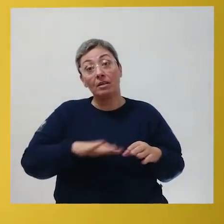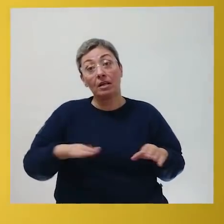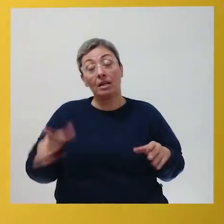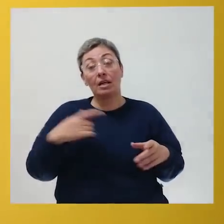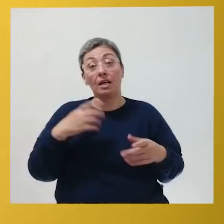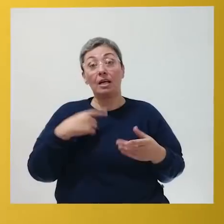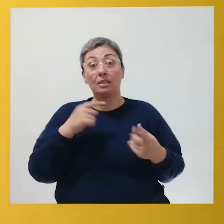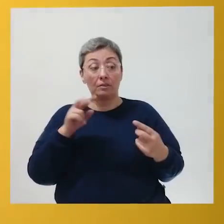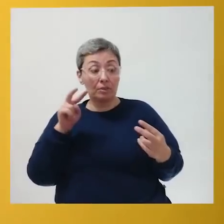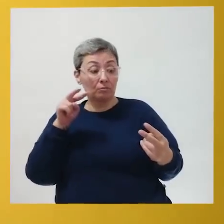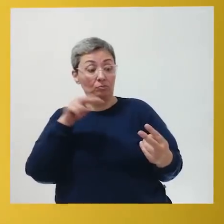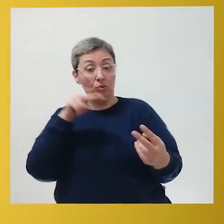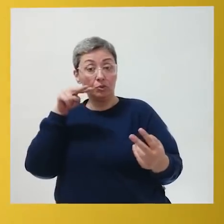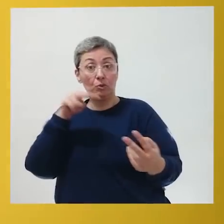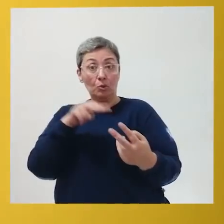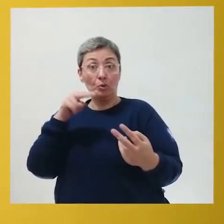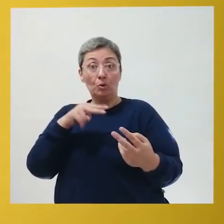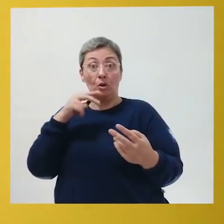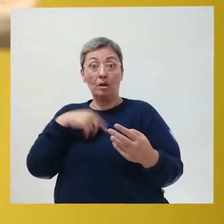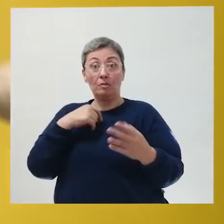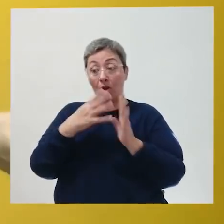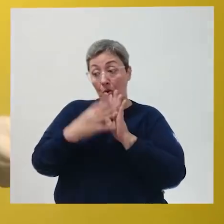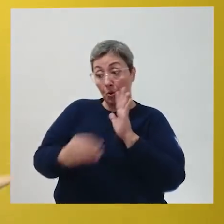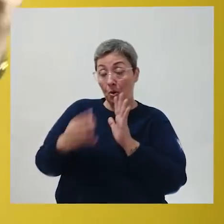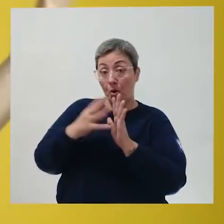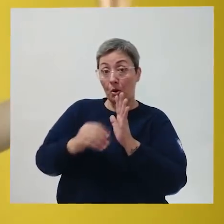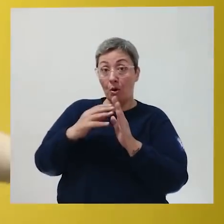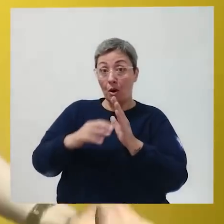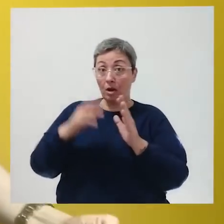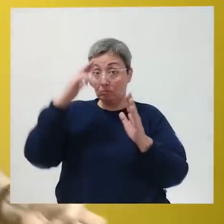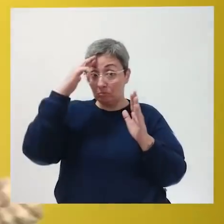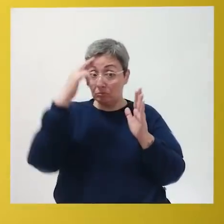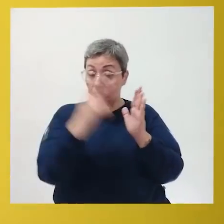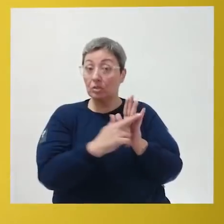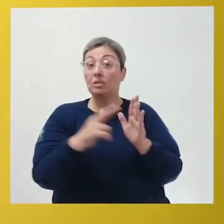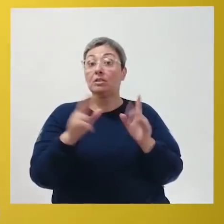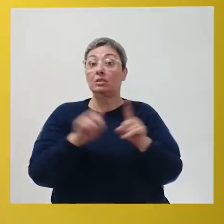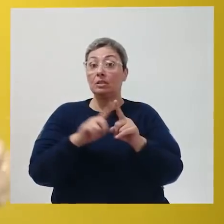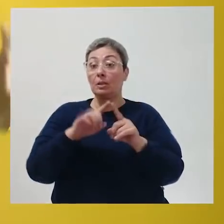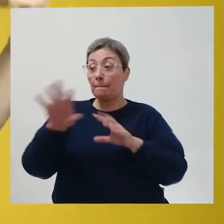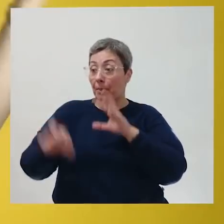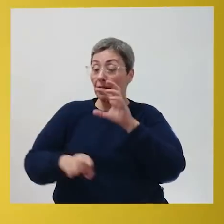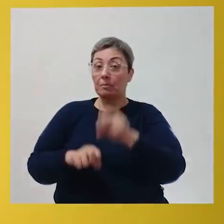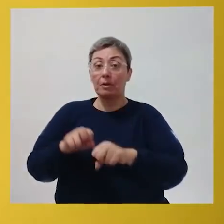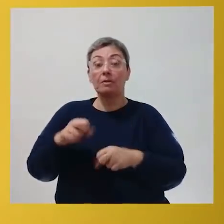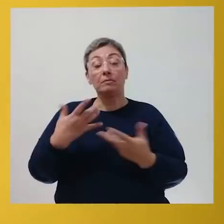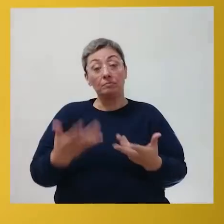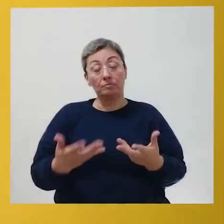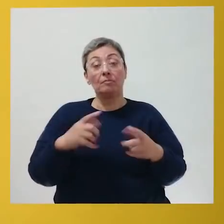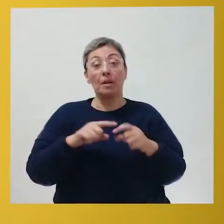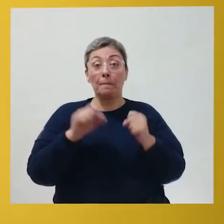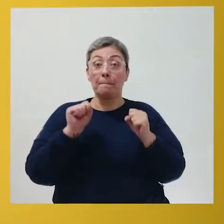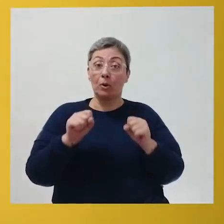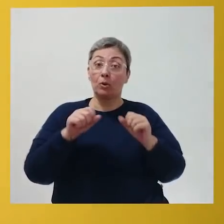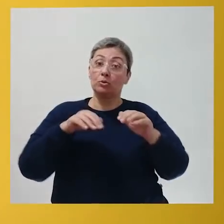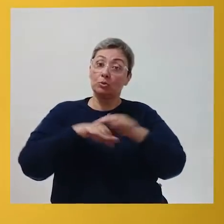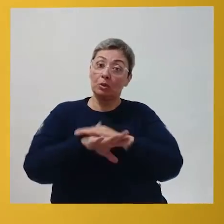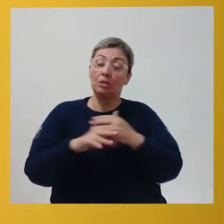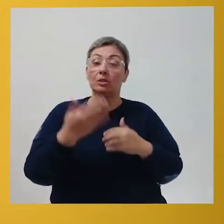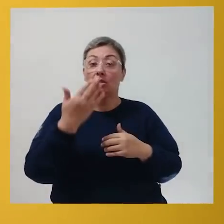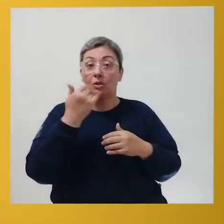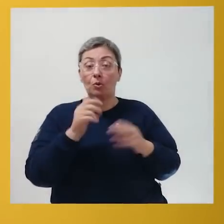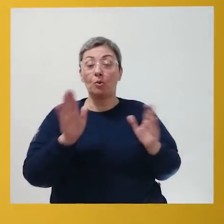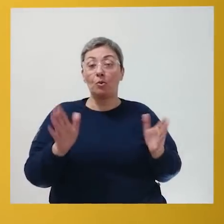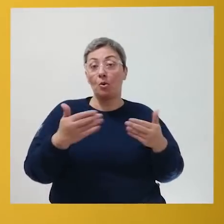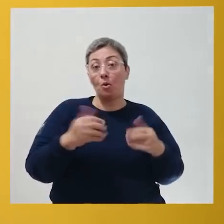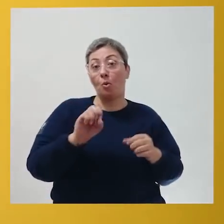criança emita contato visual, que ela siga a instrução quando eu digo pegue isso ou pegue aquilo, e ela possa guardar esse